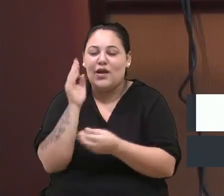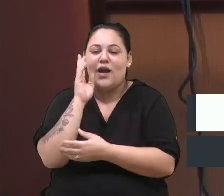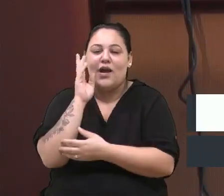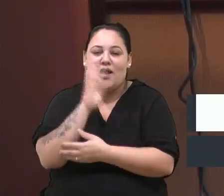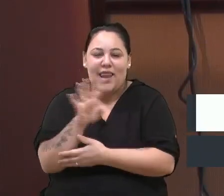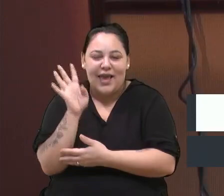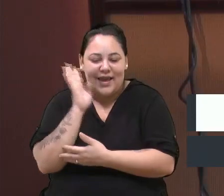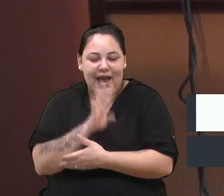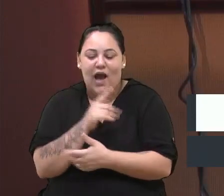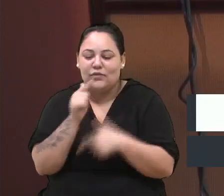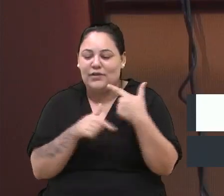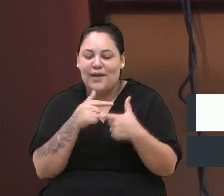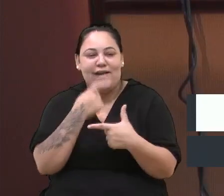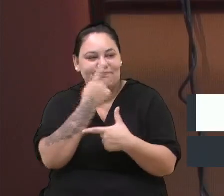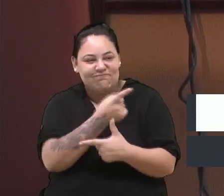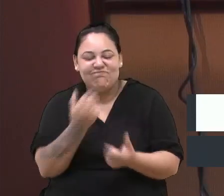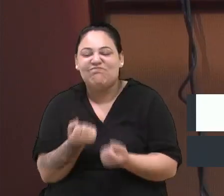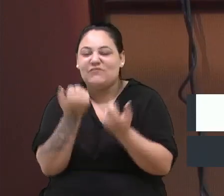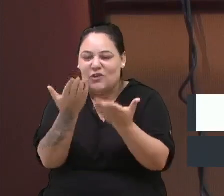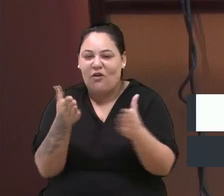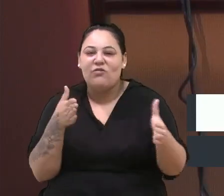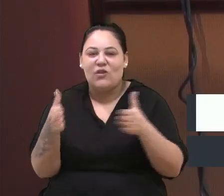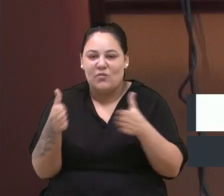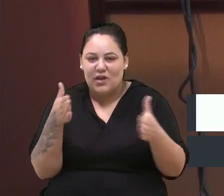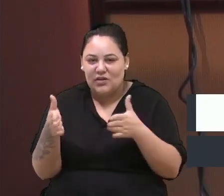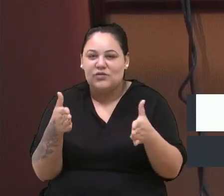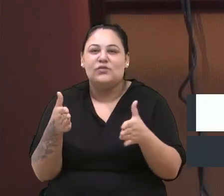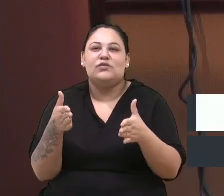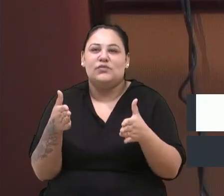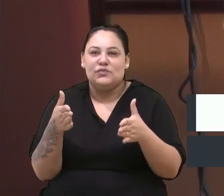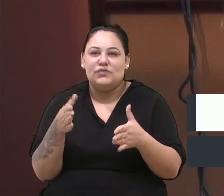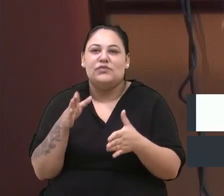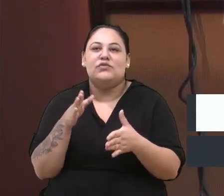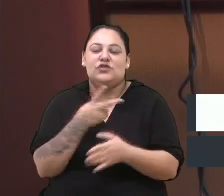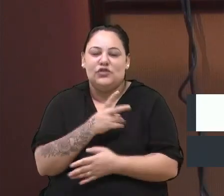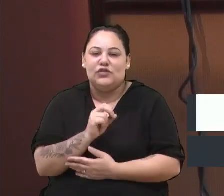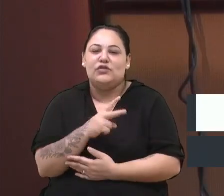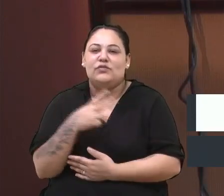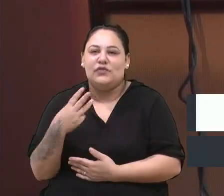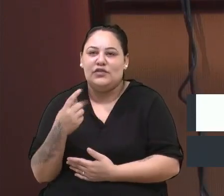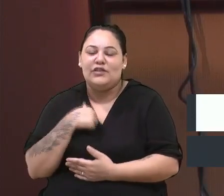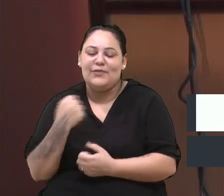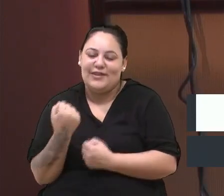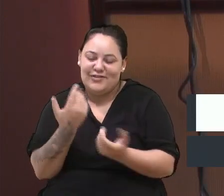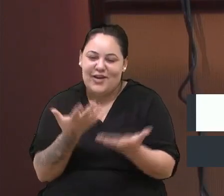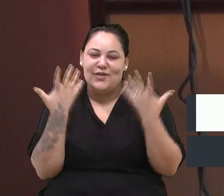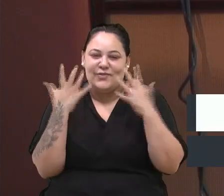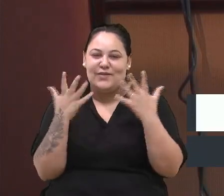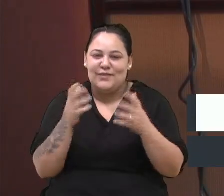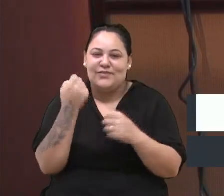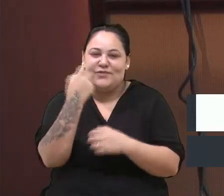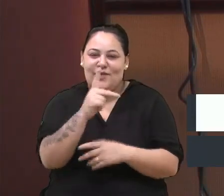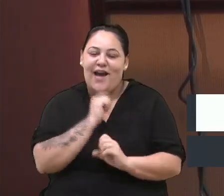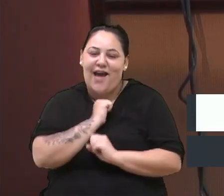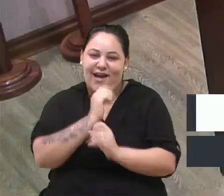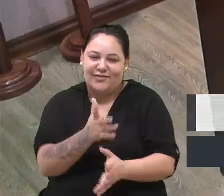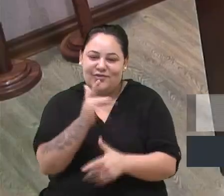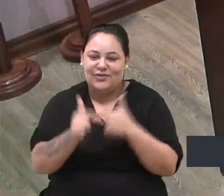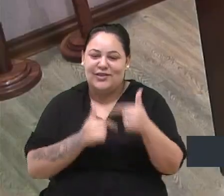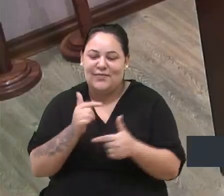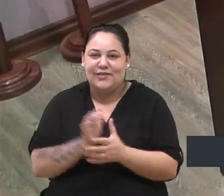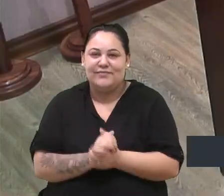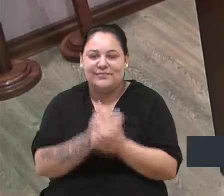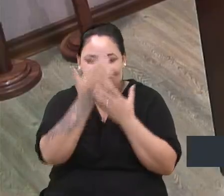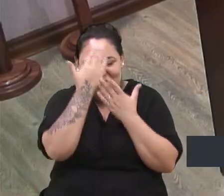senhor entregou nesse seu período aqui de 2023. Então, lhe parabenizar por suas ações. Muito obrigado, vereadora.